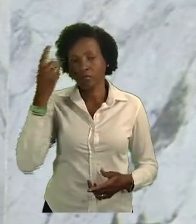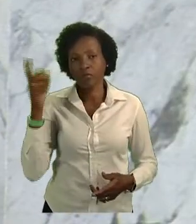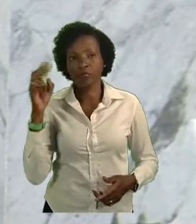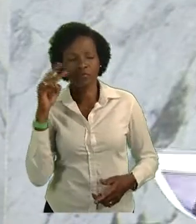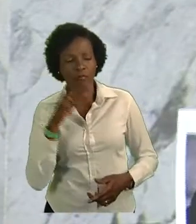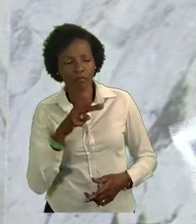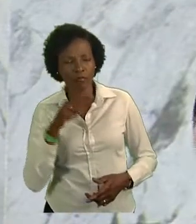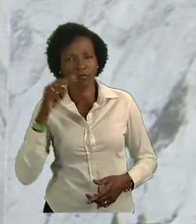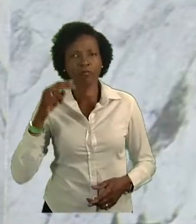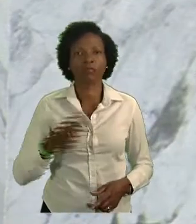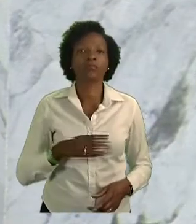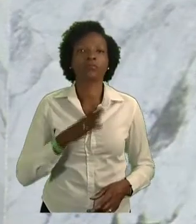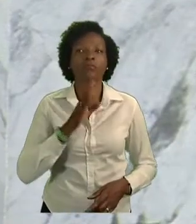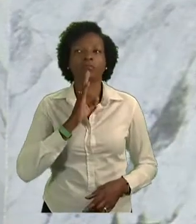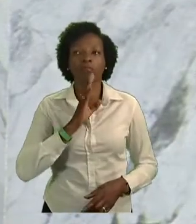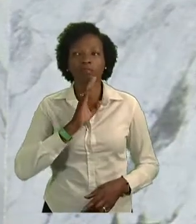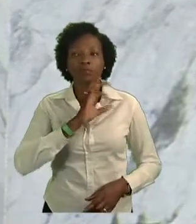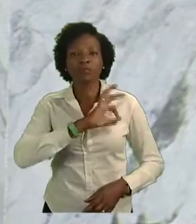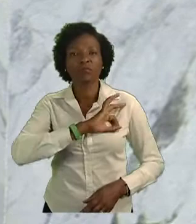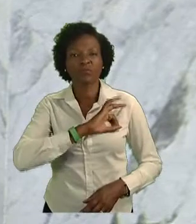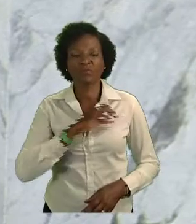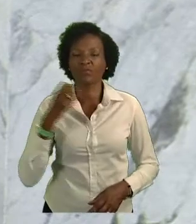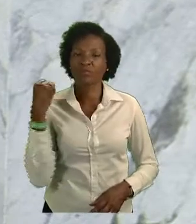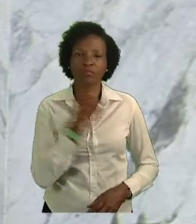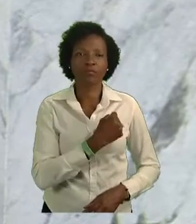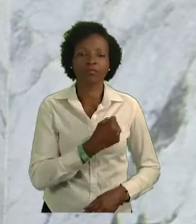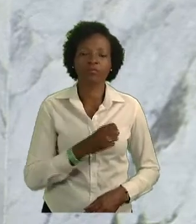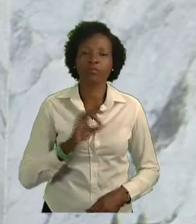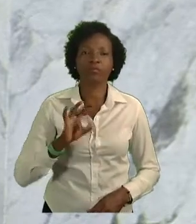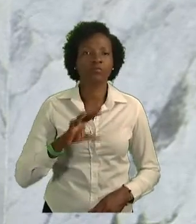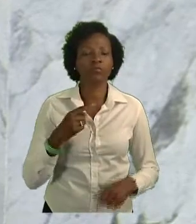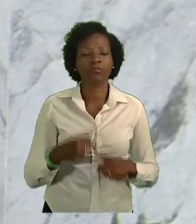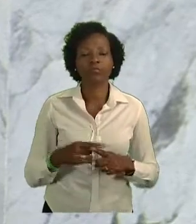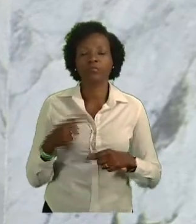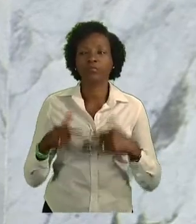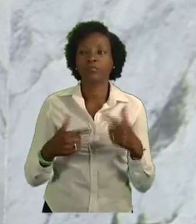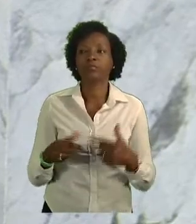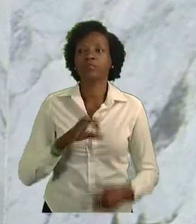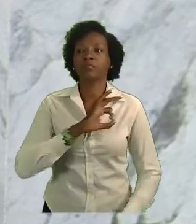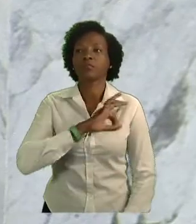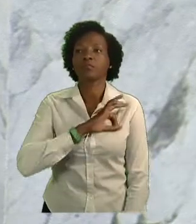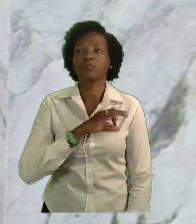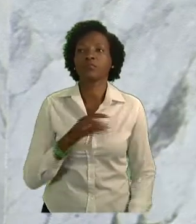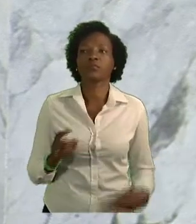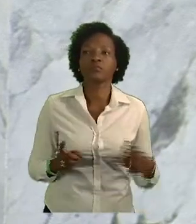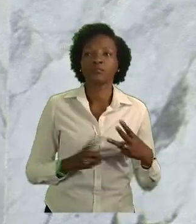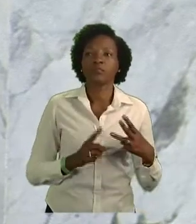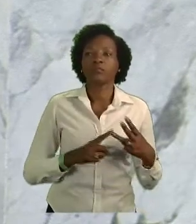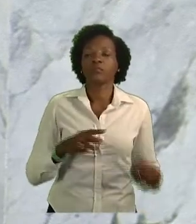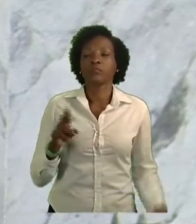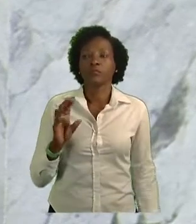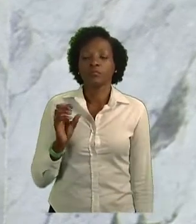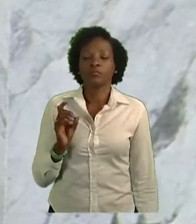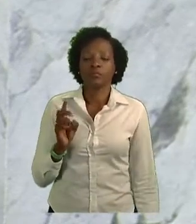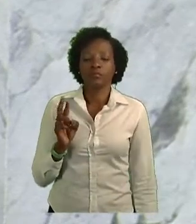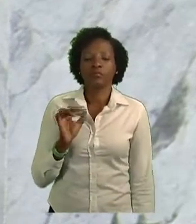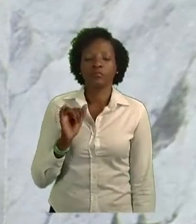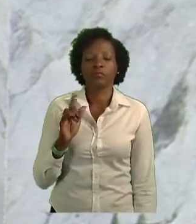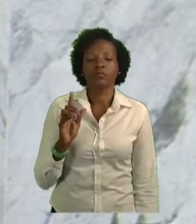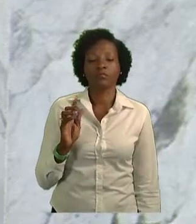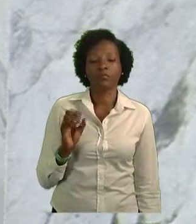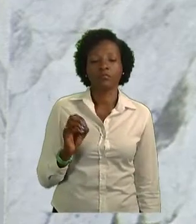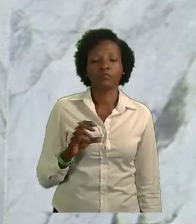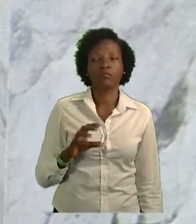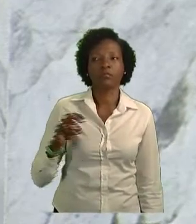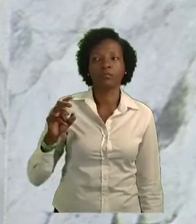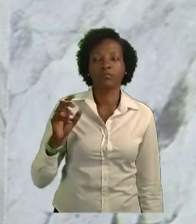simplesmente por ser mulher e um policial militar e um terceiro policial militar rodrigo limeira gregory 32 anos ele cortava